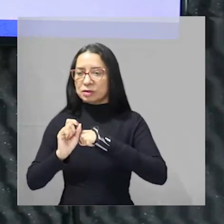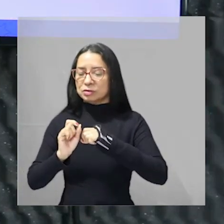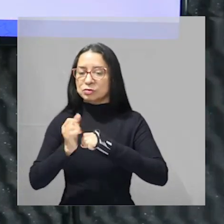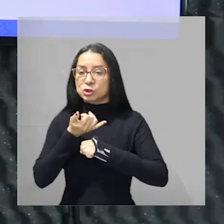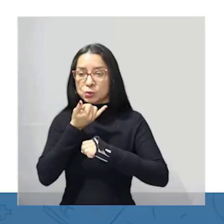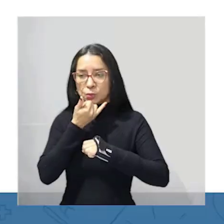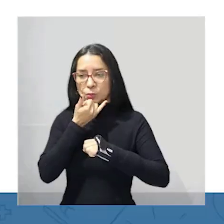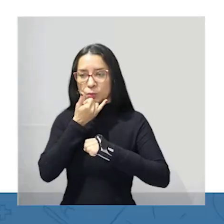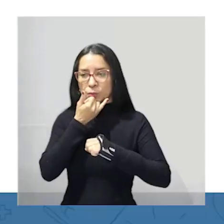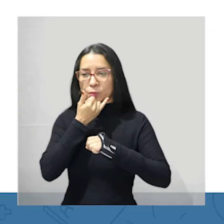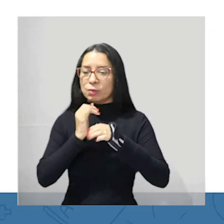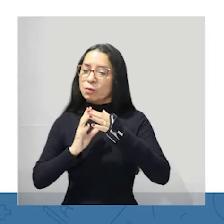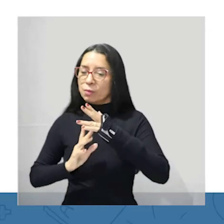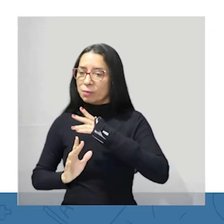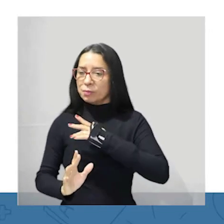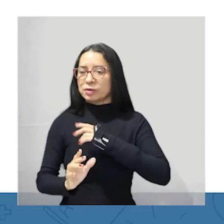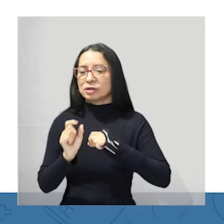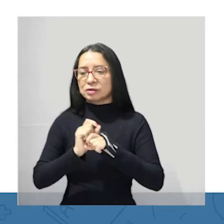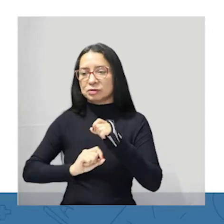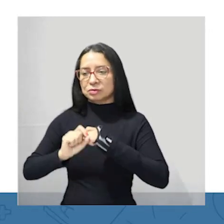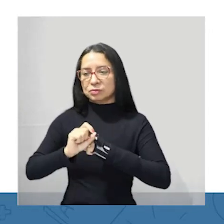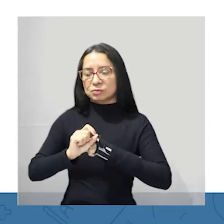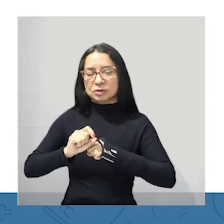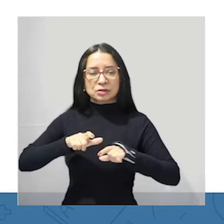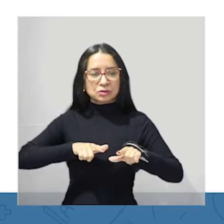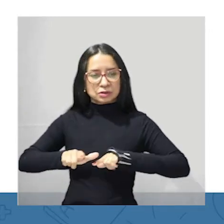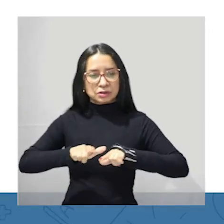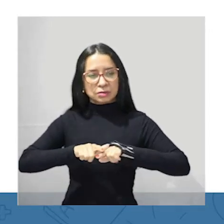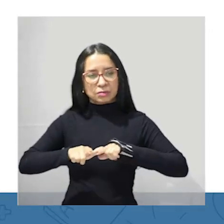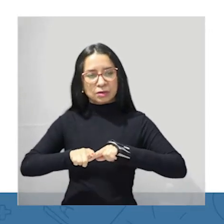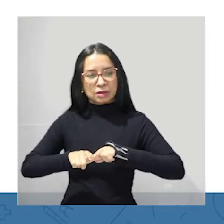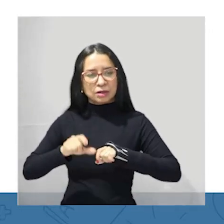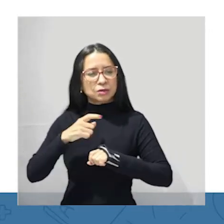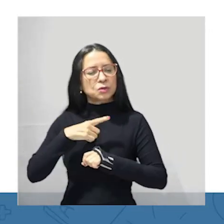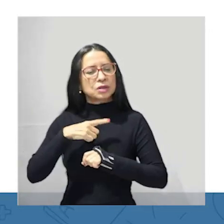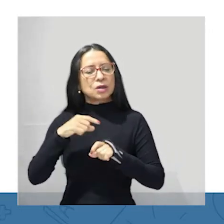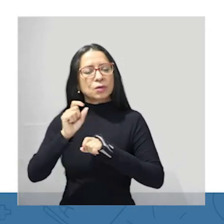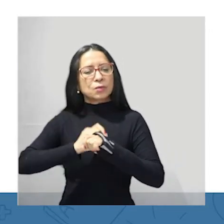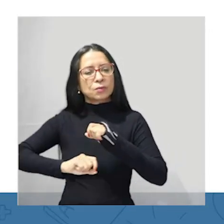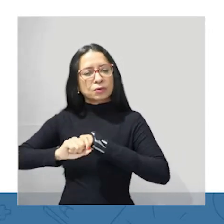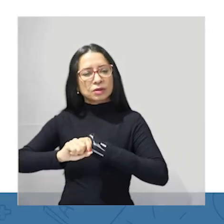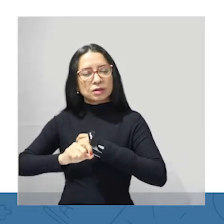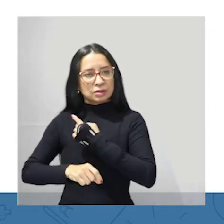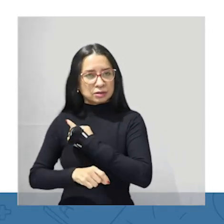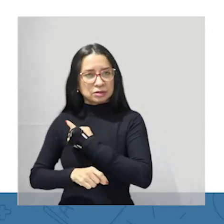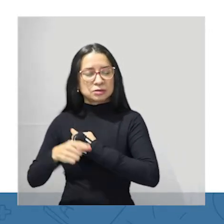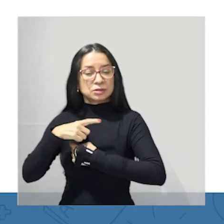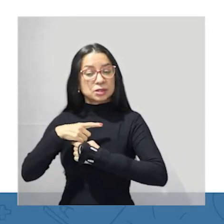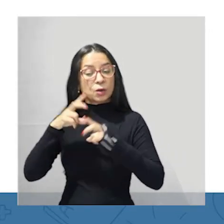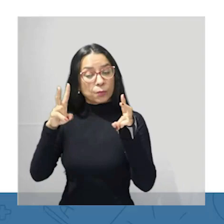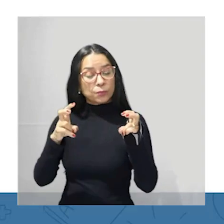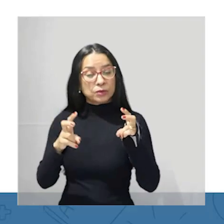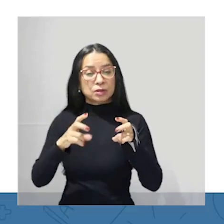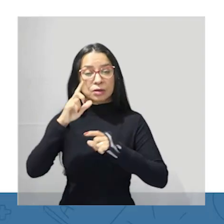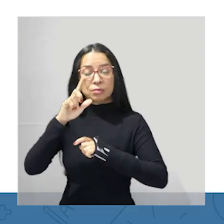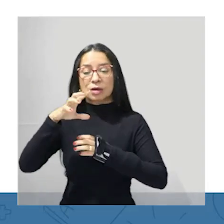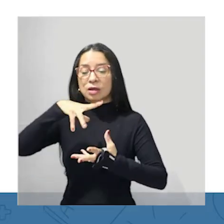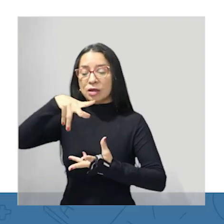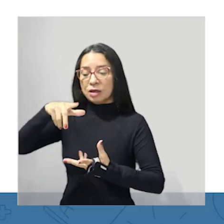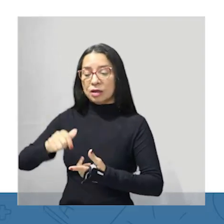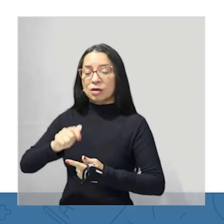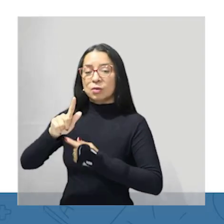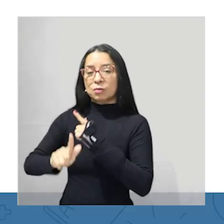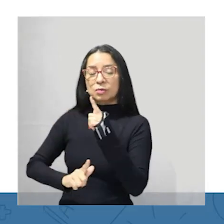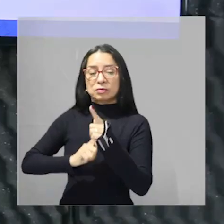coisa importante, aqui, embora nós temos uma temática identificada, que é a globalização, na prova do Enem, né, nós vamos ter questões diversas, então tu já